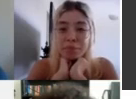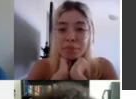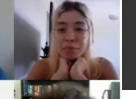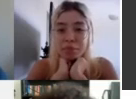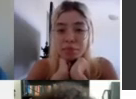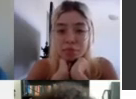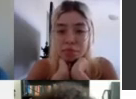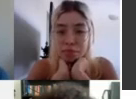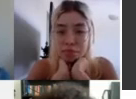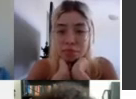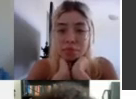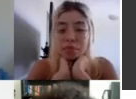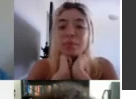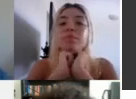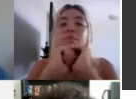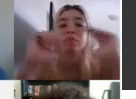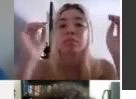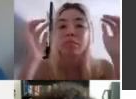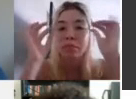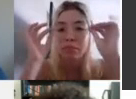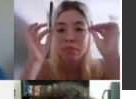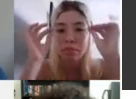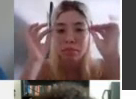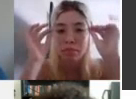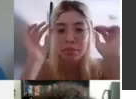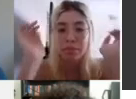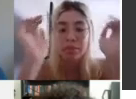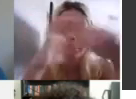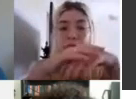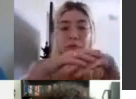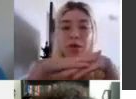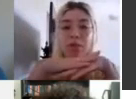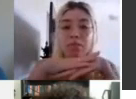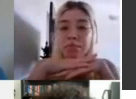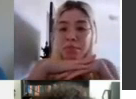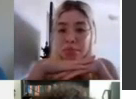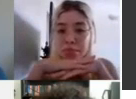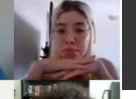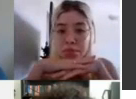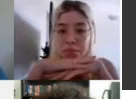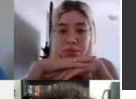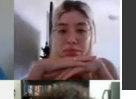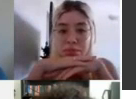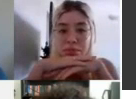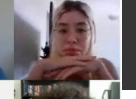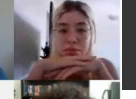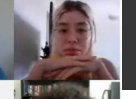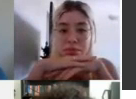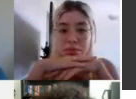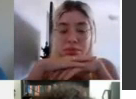precisa trabalhar na educação. Então, isso foi muito importante. E os eventos que o Edvaldo